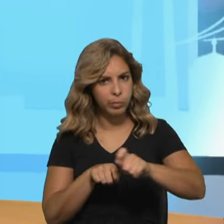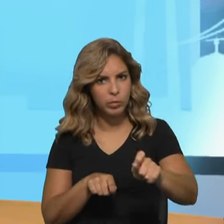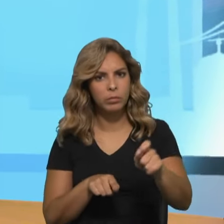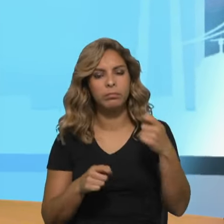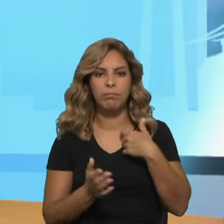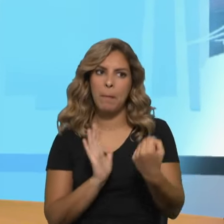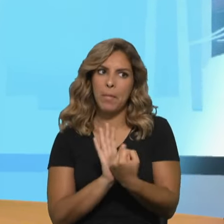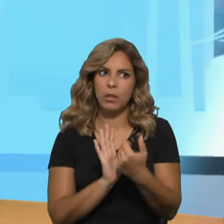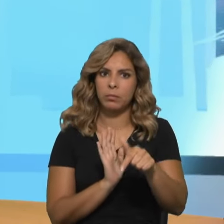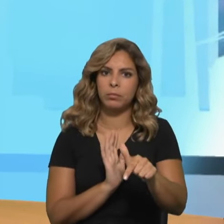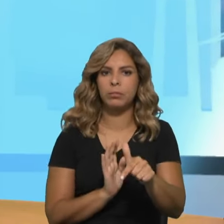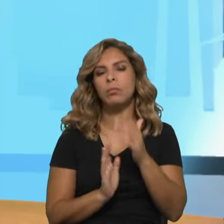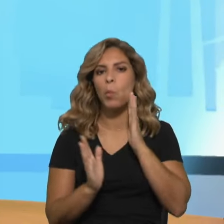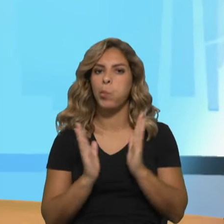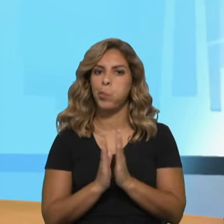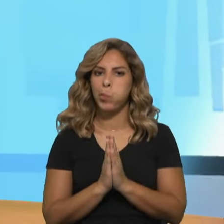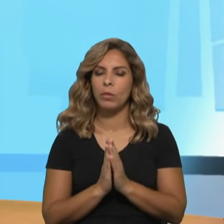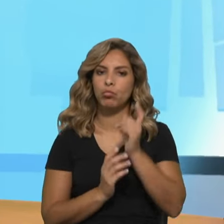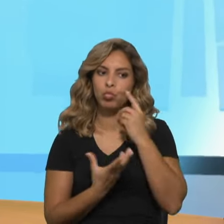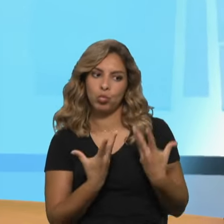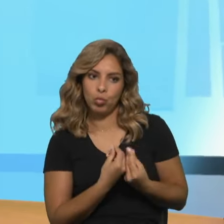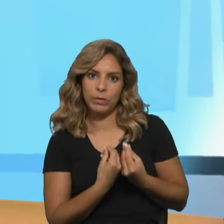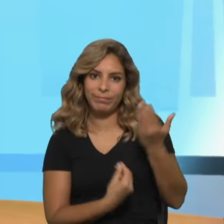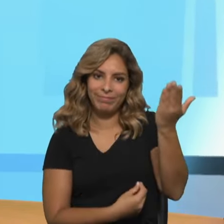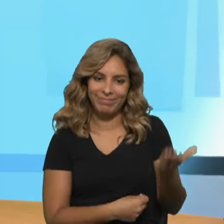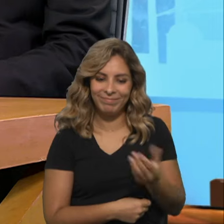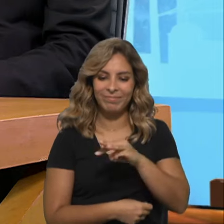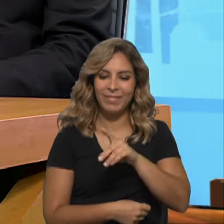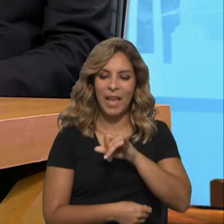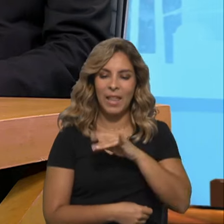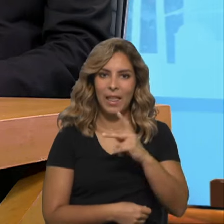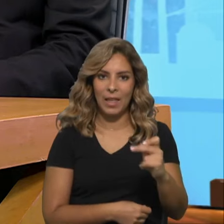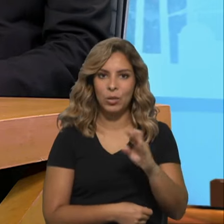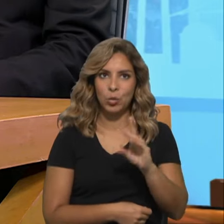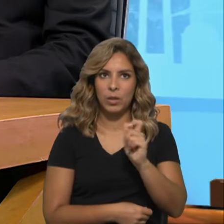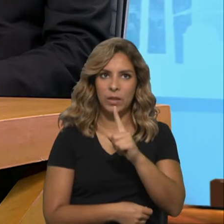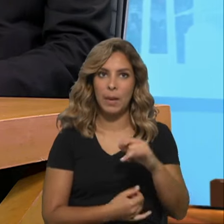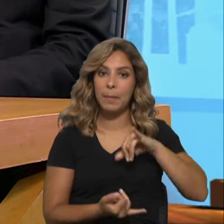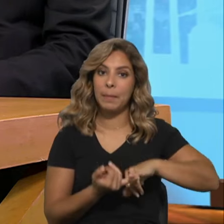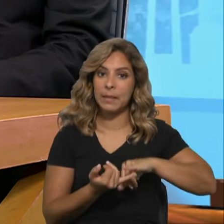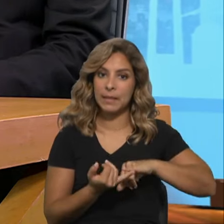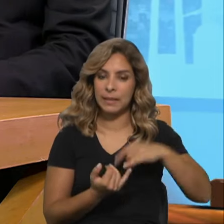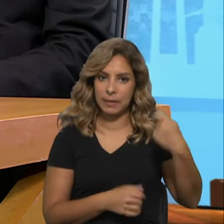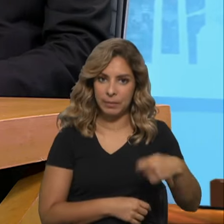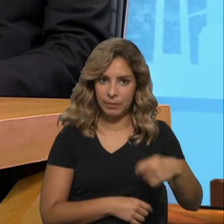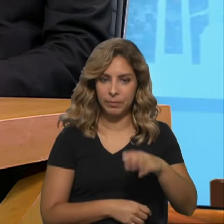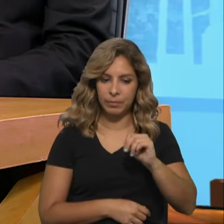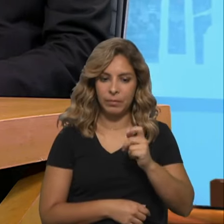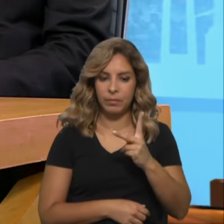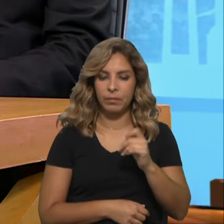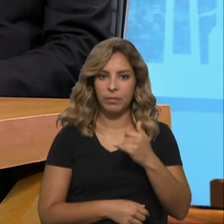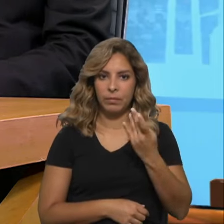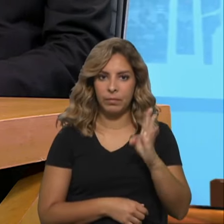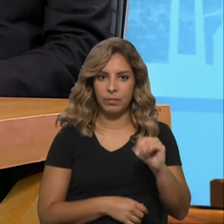neste santuário mariano. Connosco está Maria José Heró, presidente da Associação dos Servitas Nossa Senhora de Fátima, e